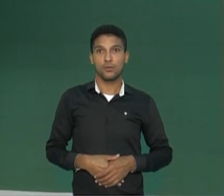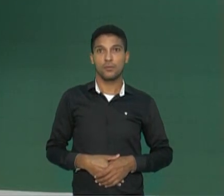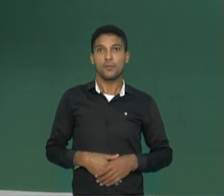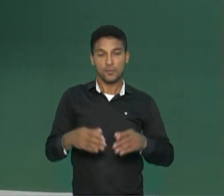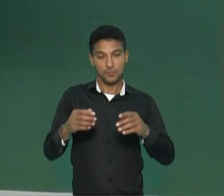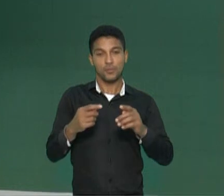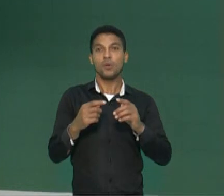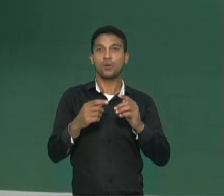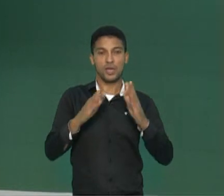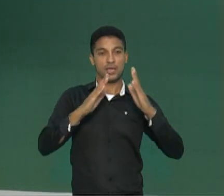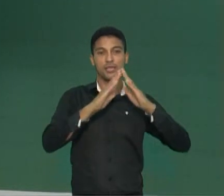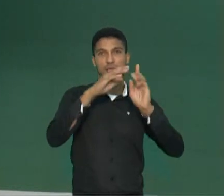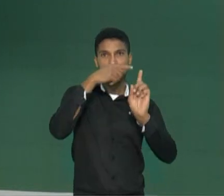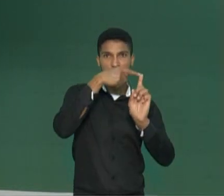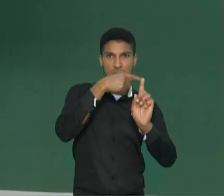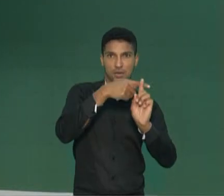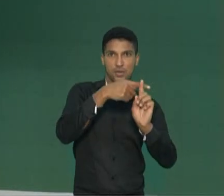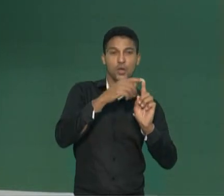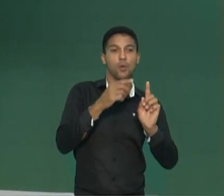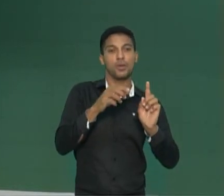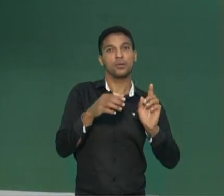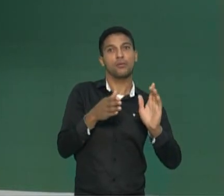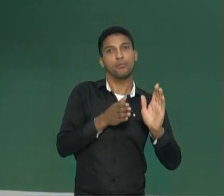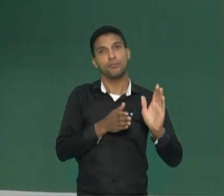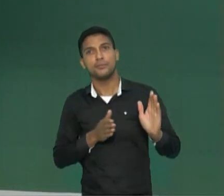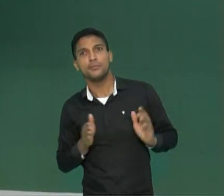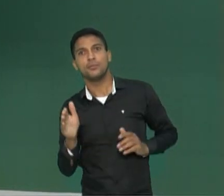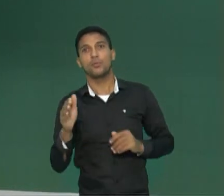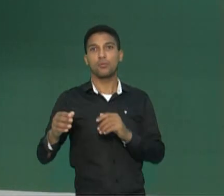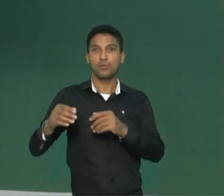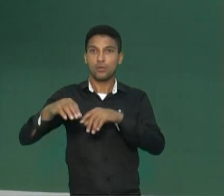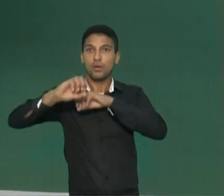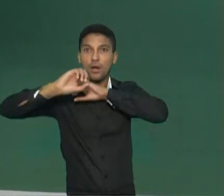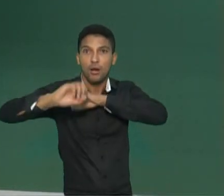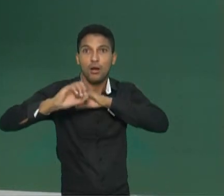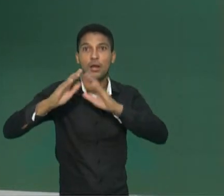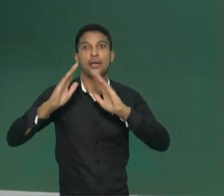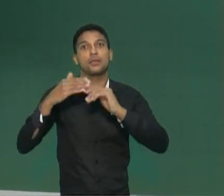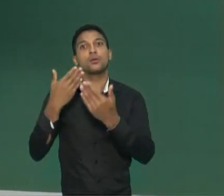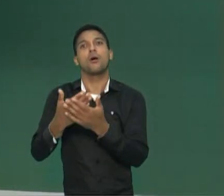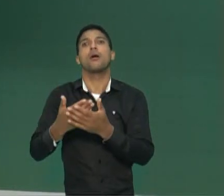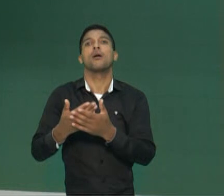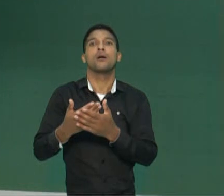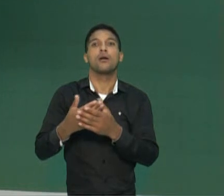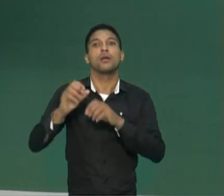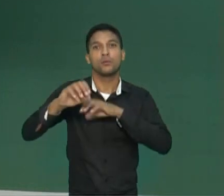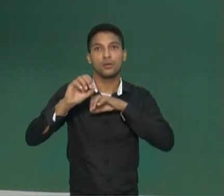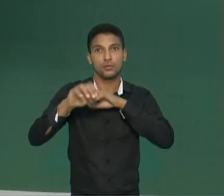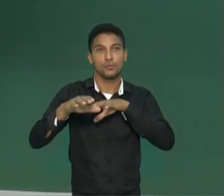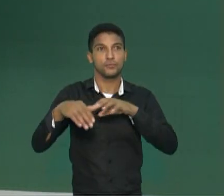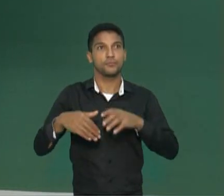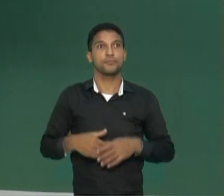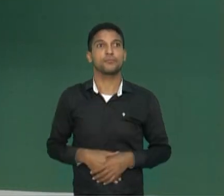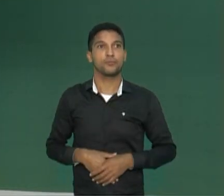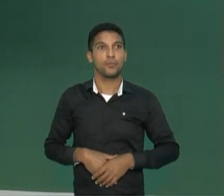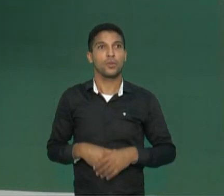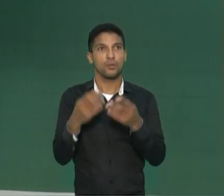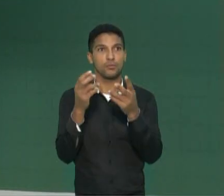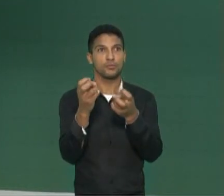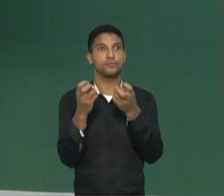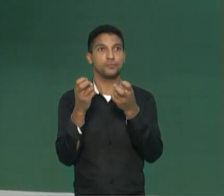para a educação. Surgem as grandes escolas ali, começam... Porque o próprio Carlos Magno, ele não aprendeu a ler. Aí a gente vai ver que